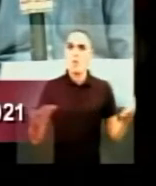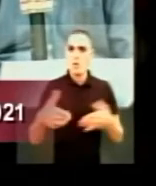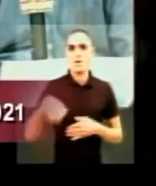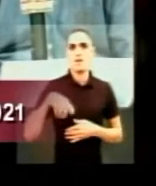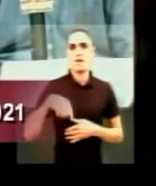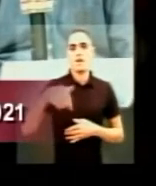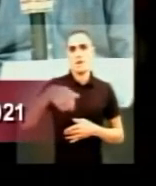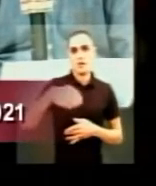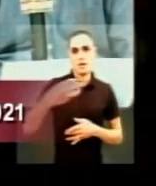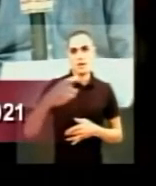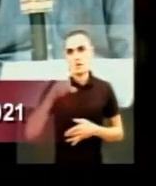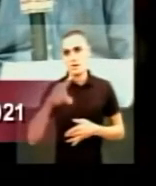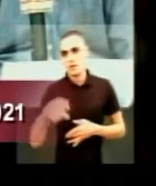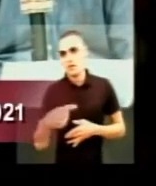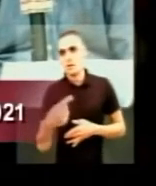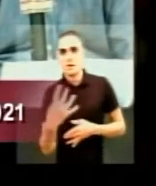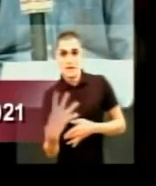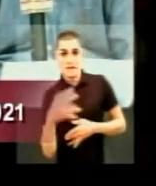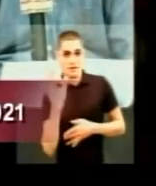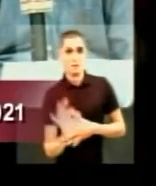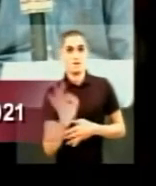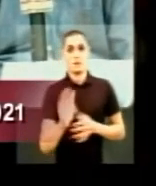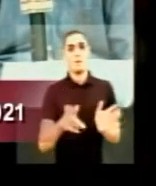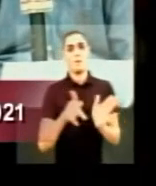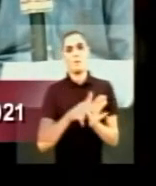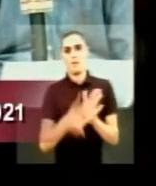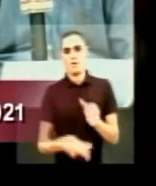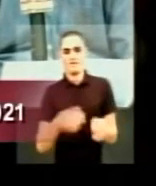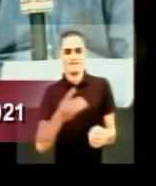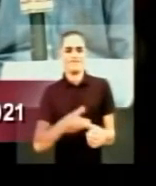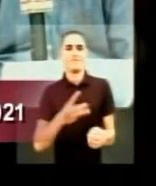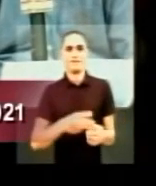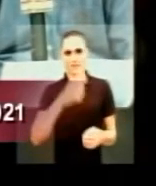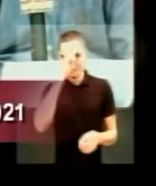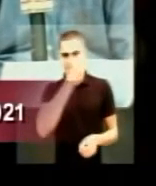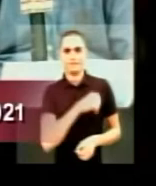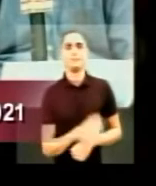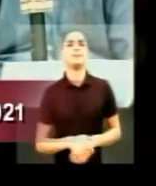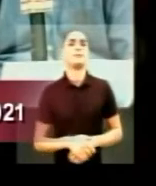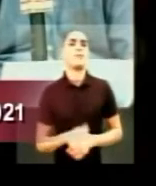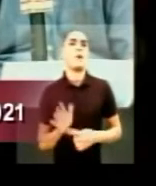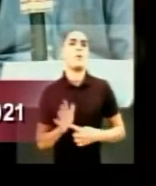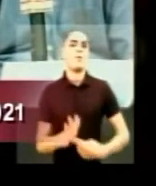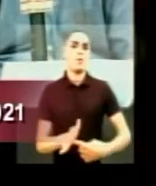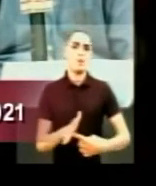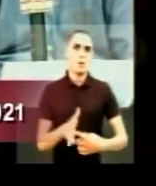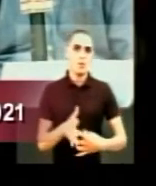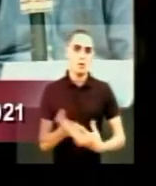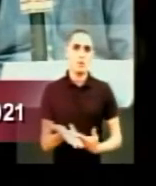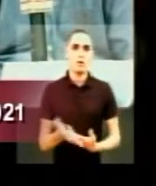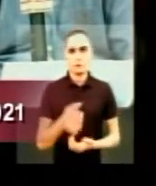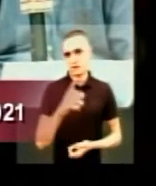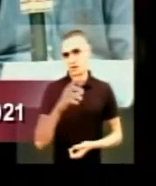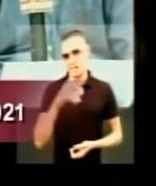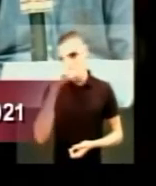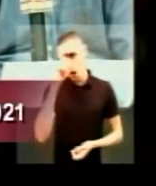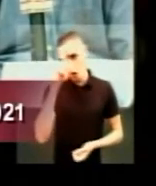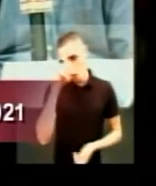73,4% no município de São José do Rio Preto. Isso tanto para